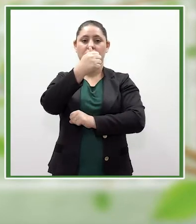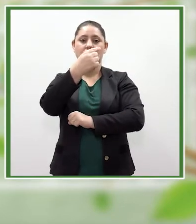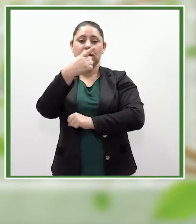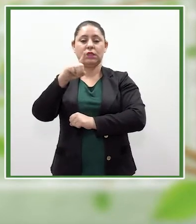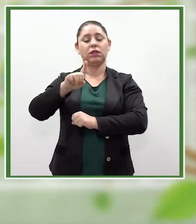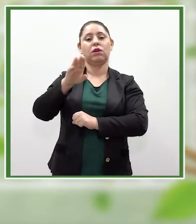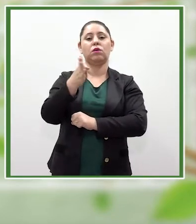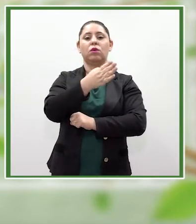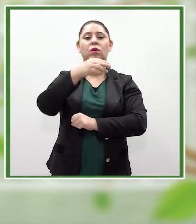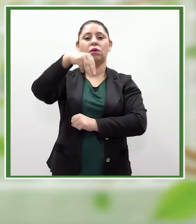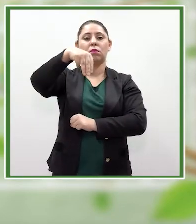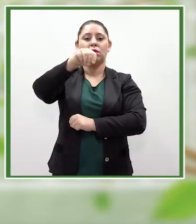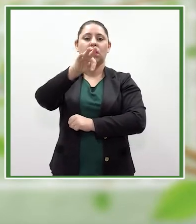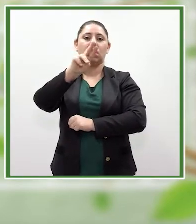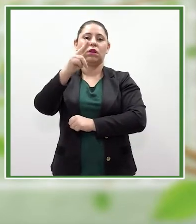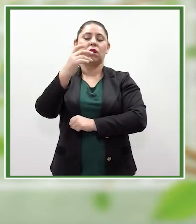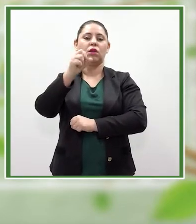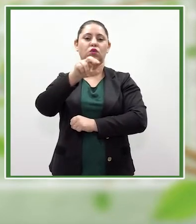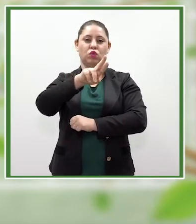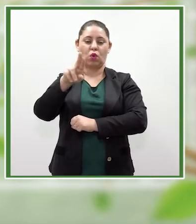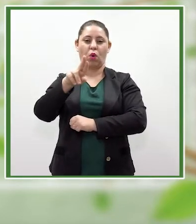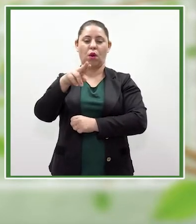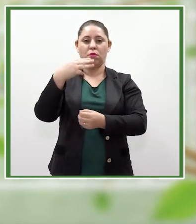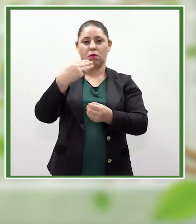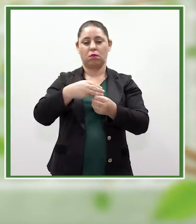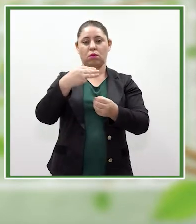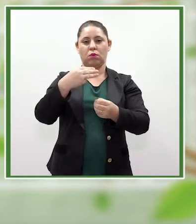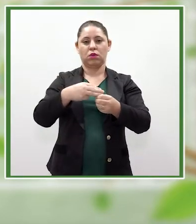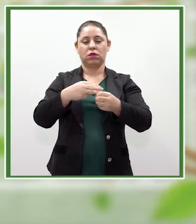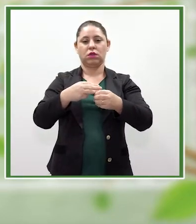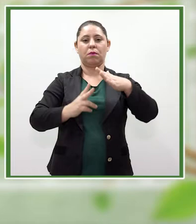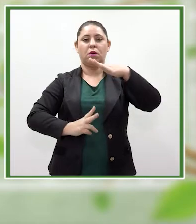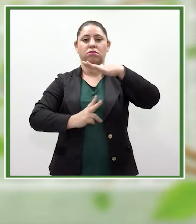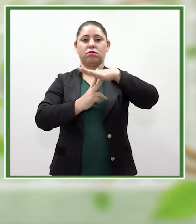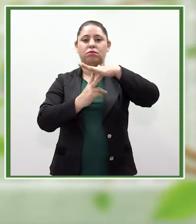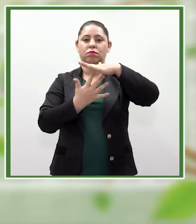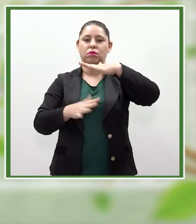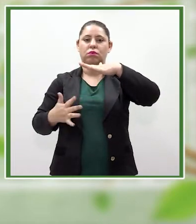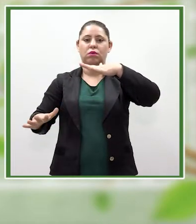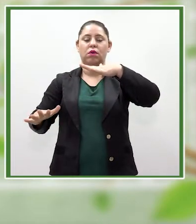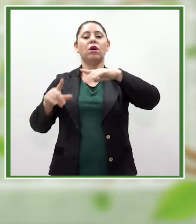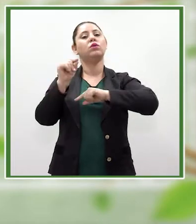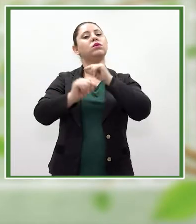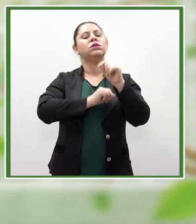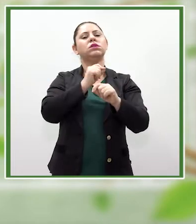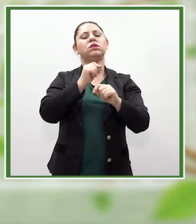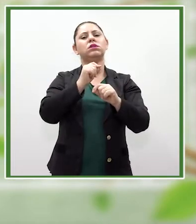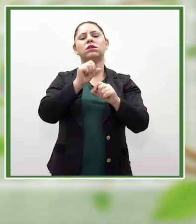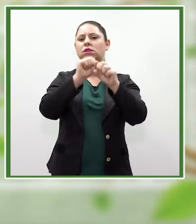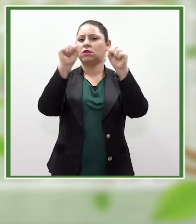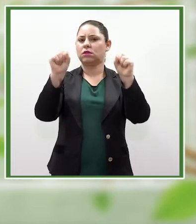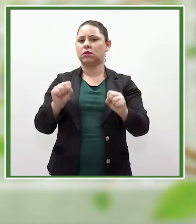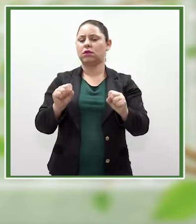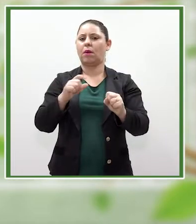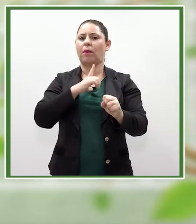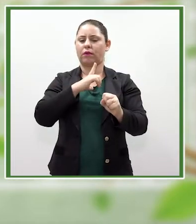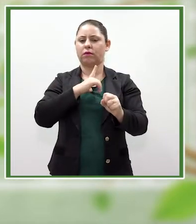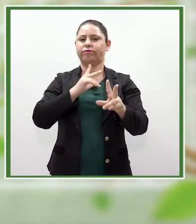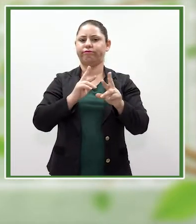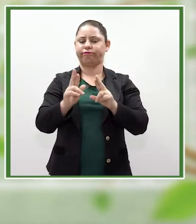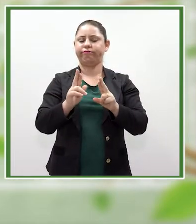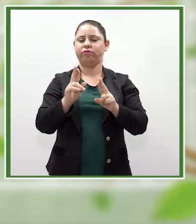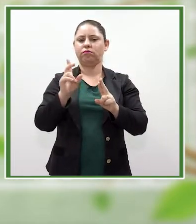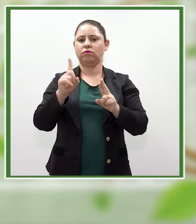ele envolve uma estratégia diferente da comum, ou seja, a melhoria do pasto antes da entrada da lavoura